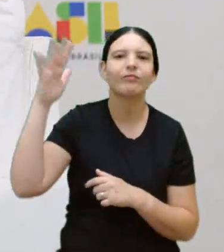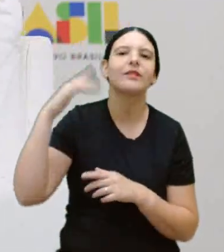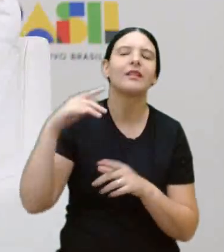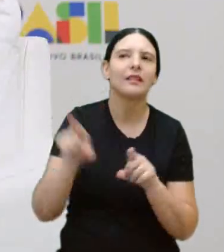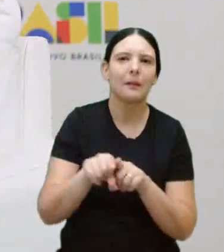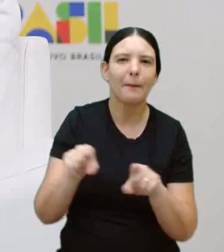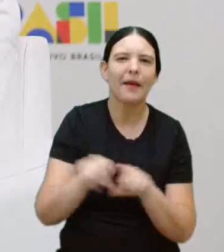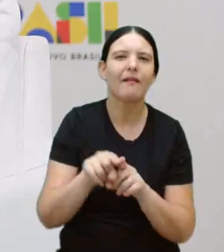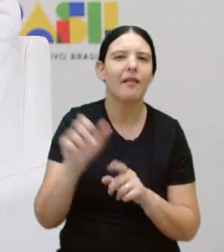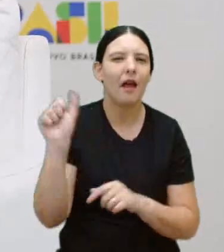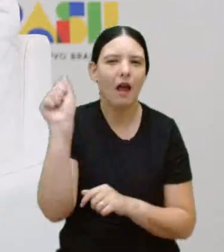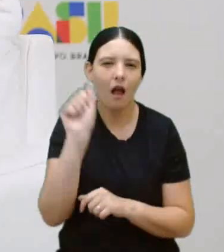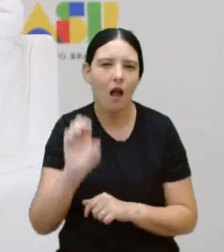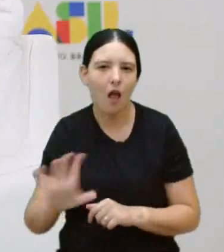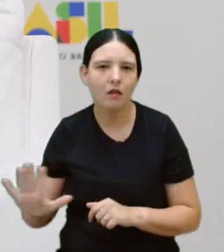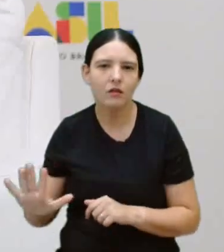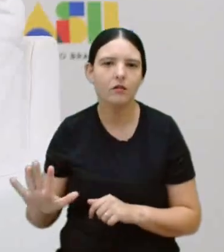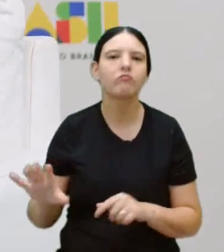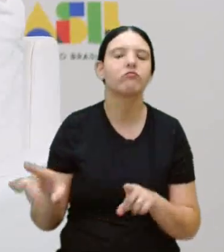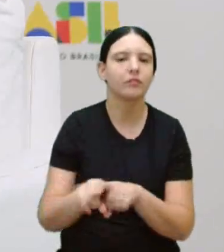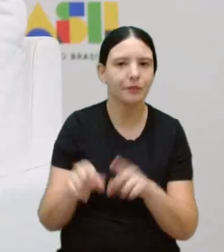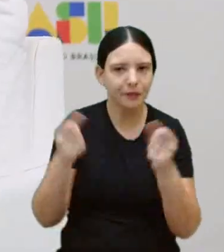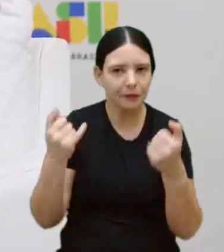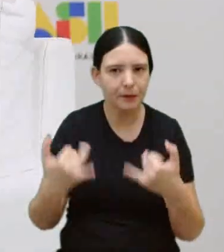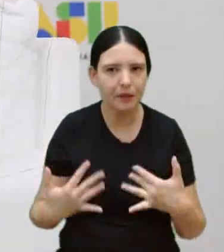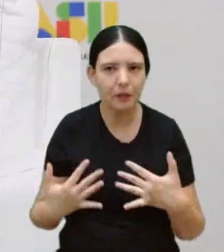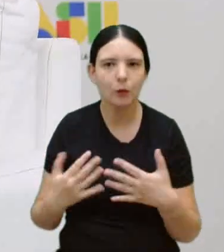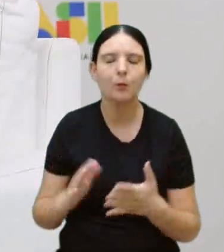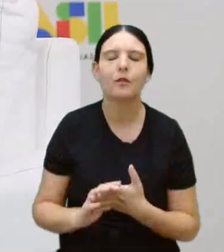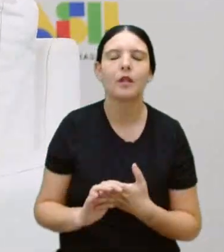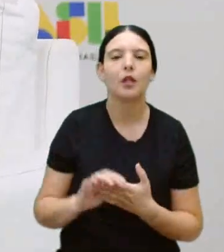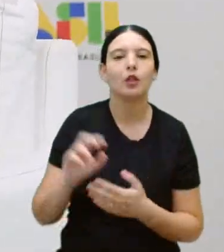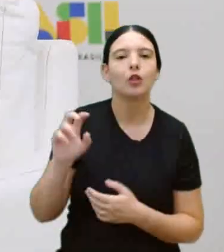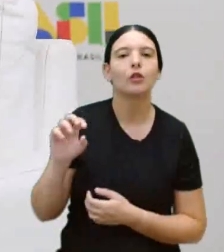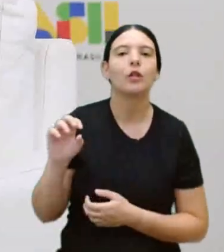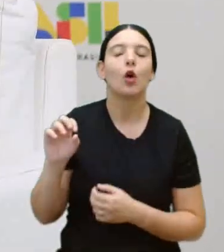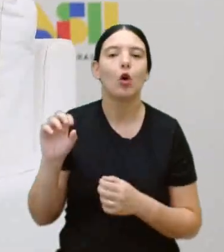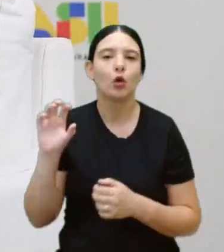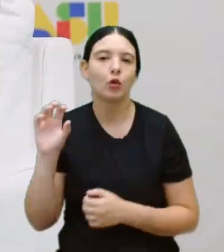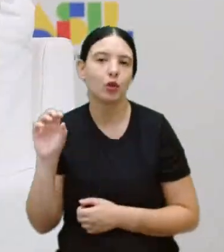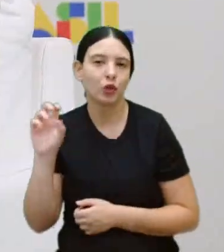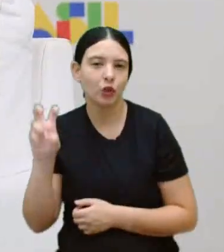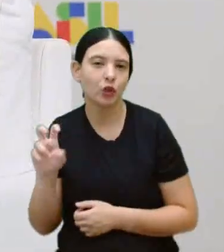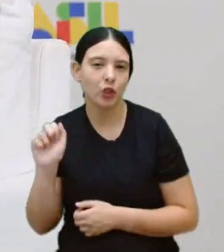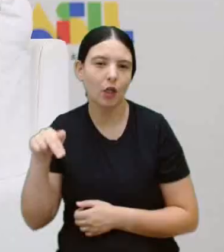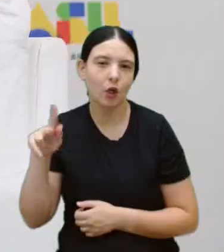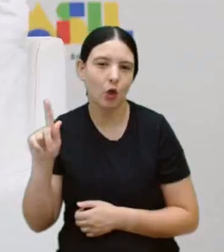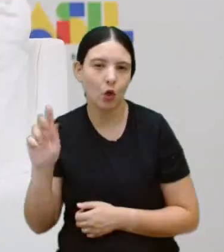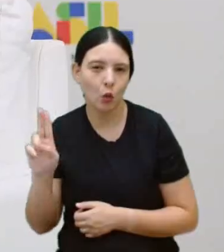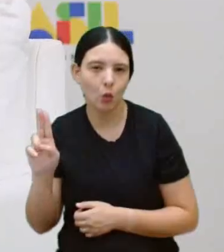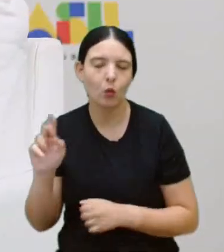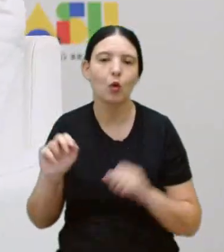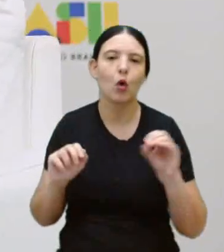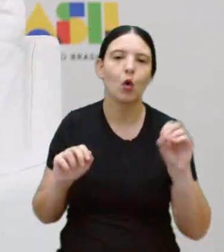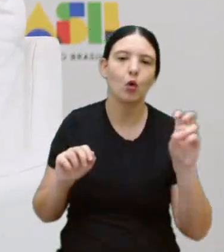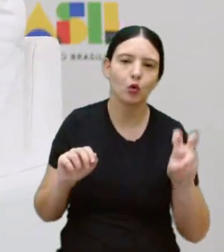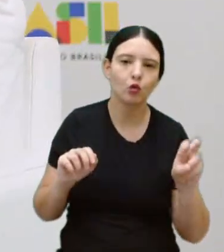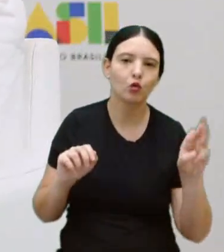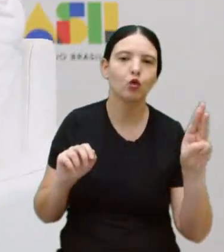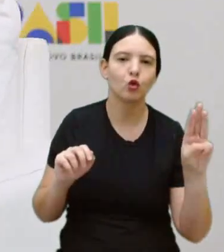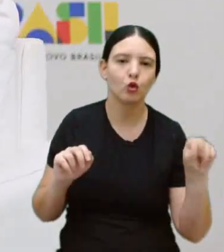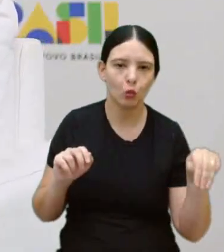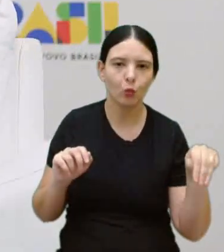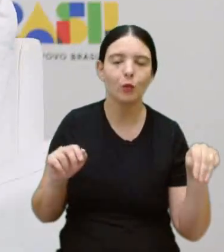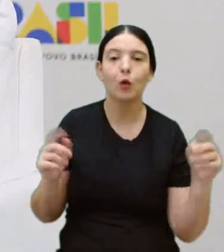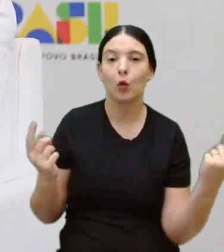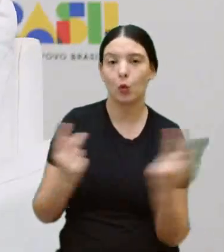distintos, muitas culturas. Na de Xangô e Oxum se apaixonam, mas tem uma tensão. Não quero contar o final da história, né? Quem for ler o livro, quem